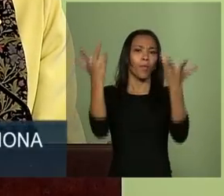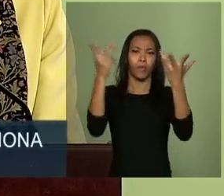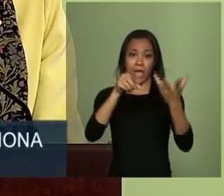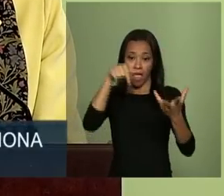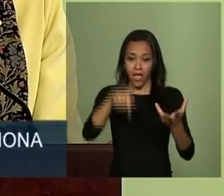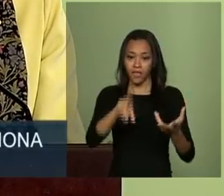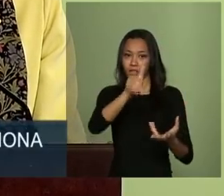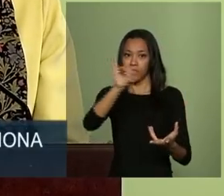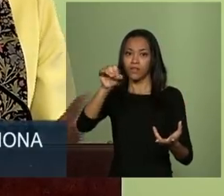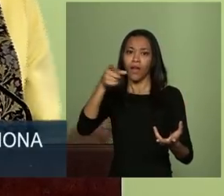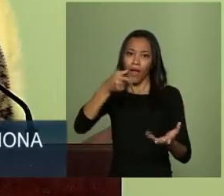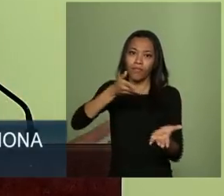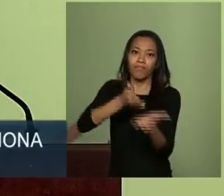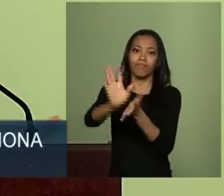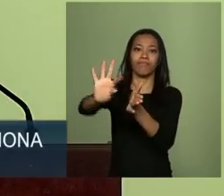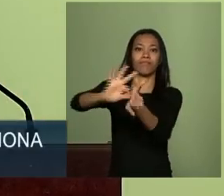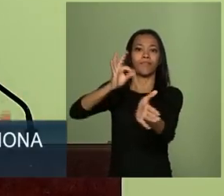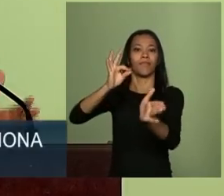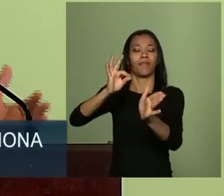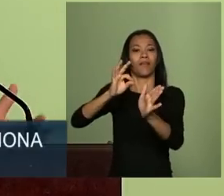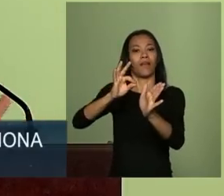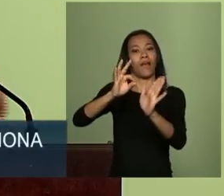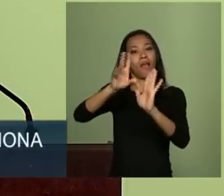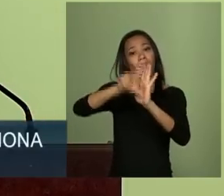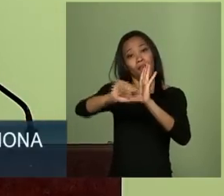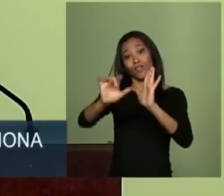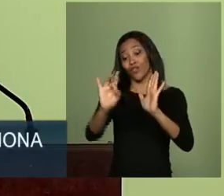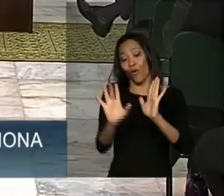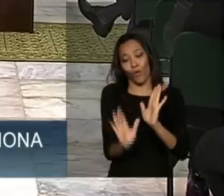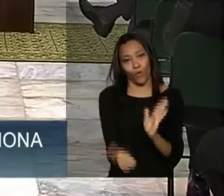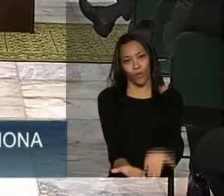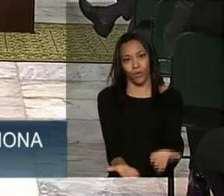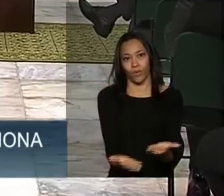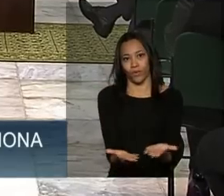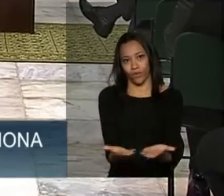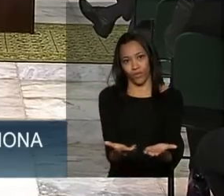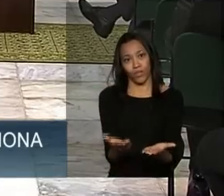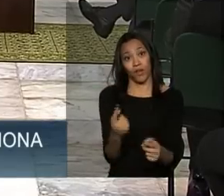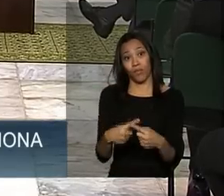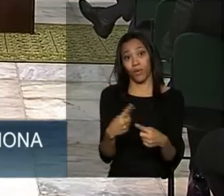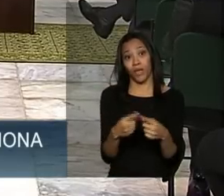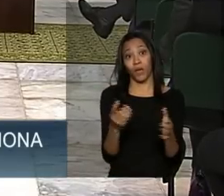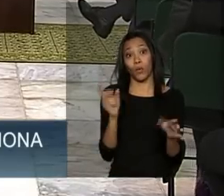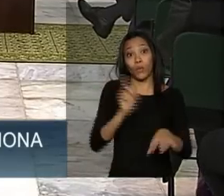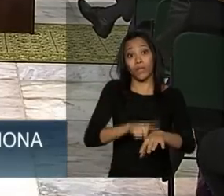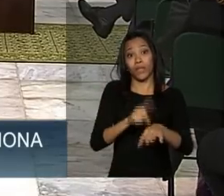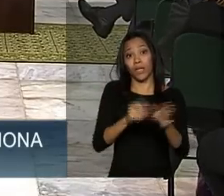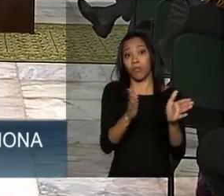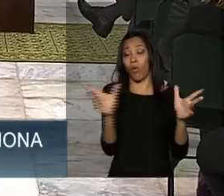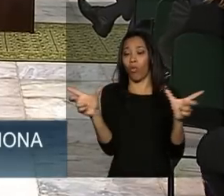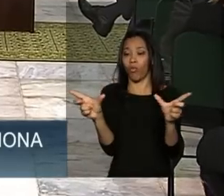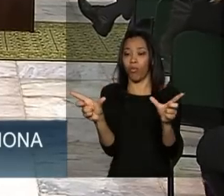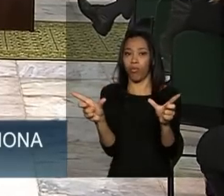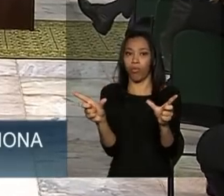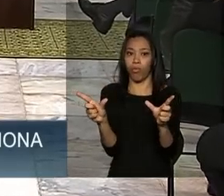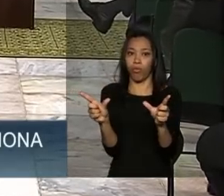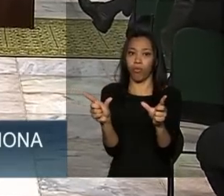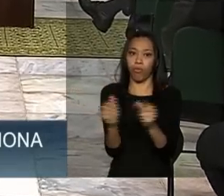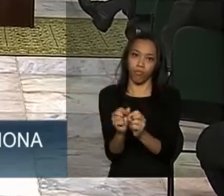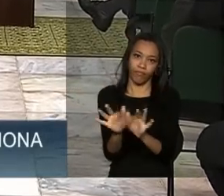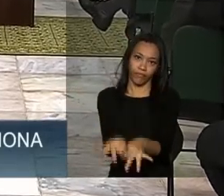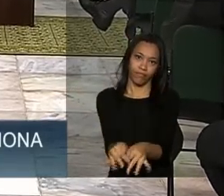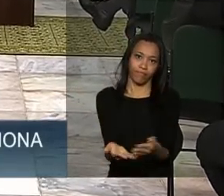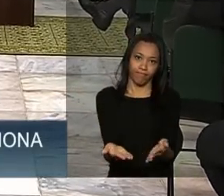sancionando essa lei. Só podemos sancionar hoje, porque senão acaba o prazo. Mas é como